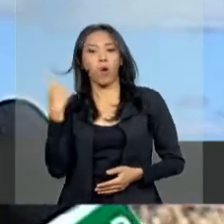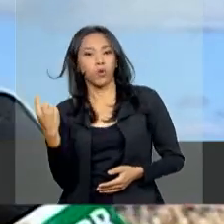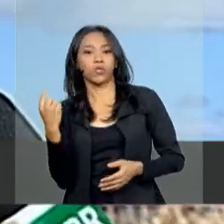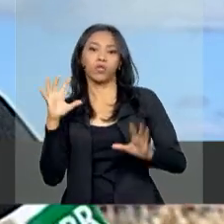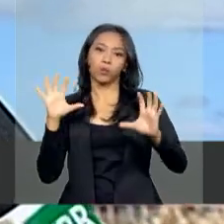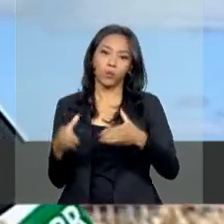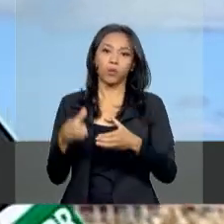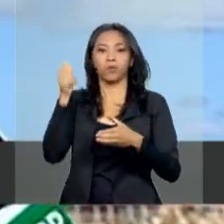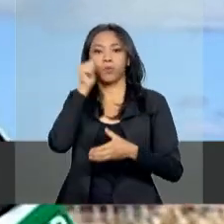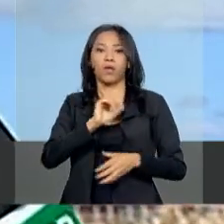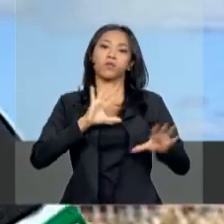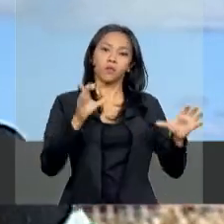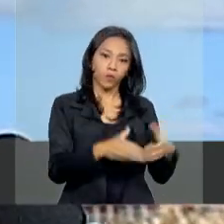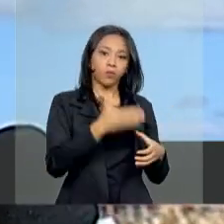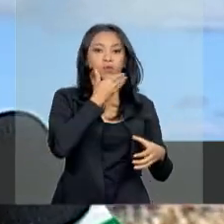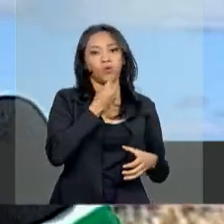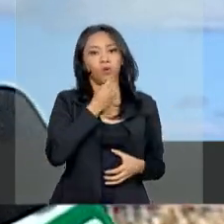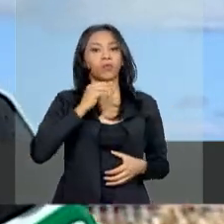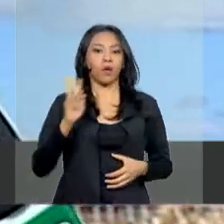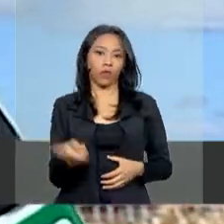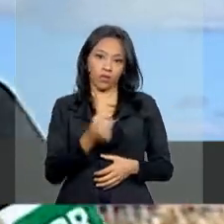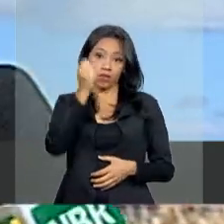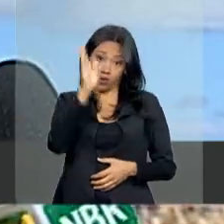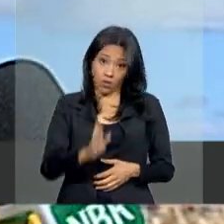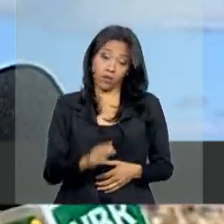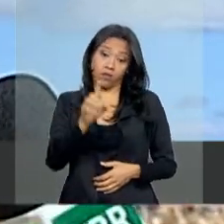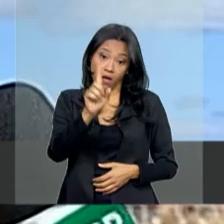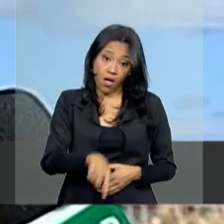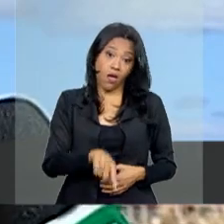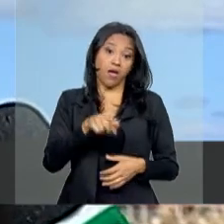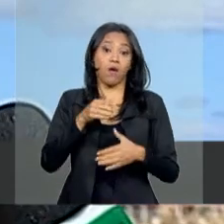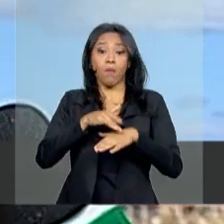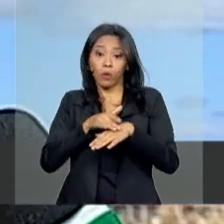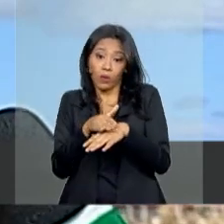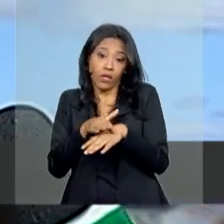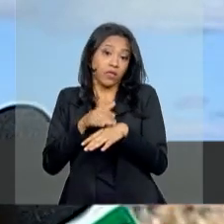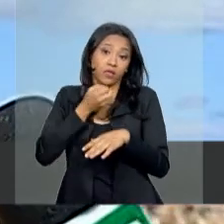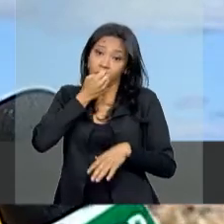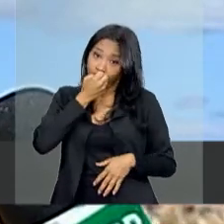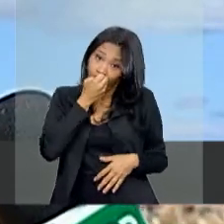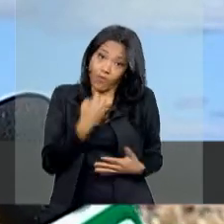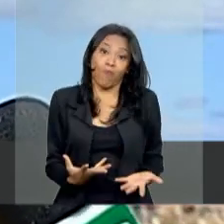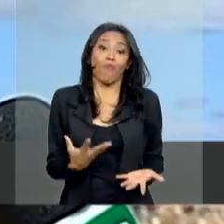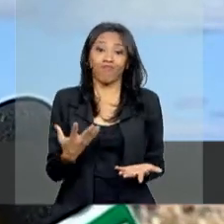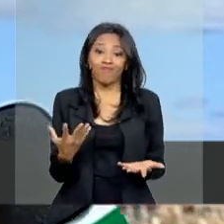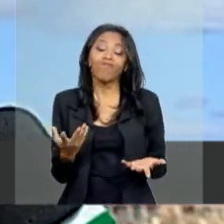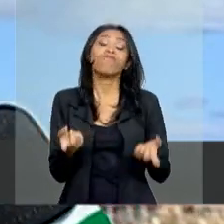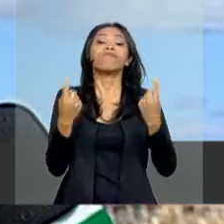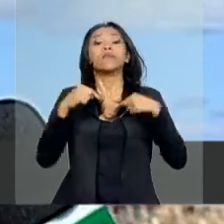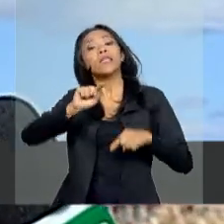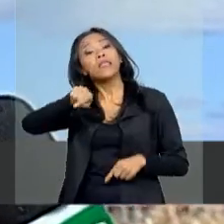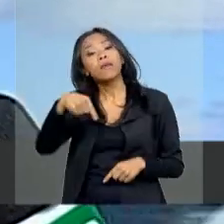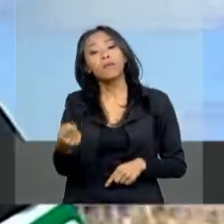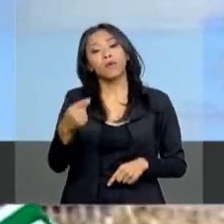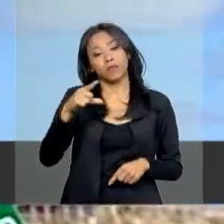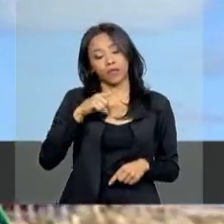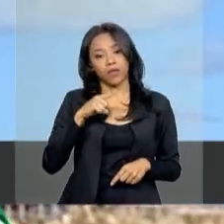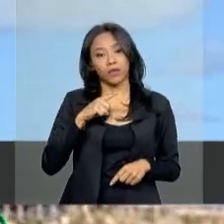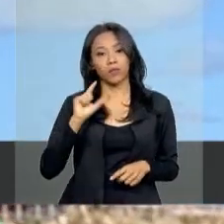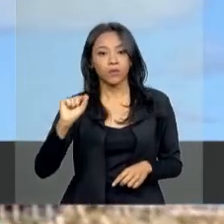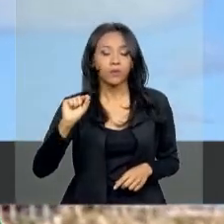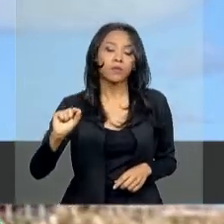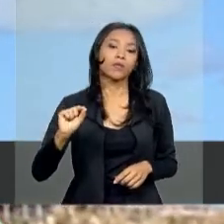nosso país é uma doença que realmente não têm um prognóstico bom e depois nós temos ainda é